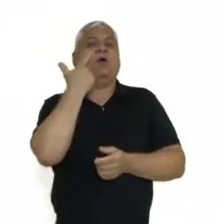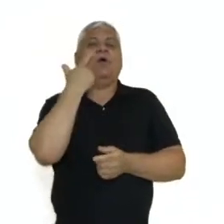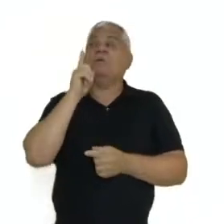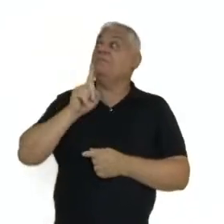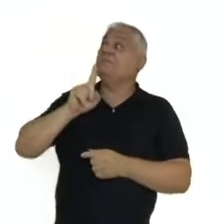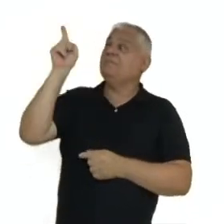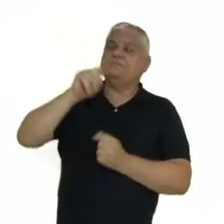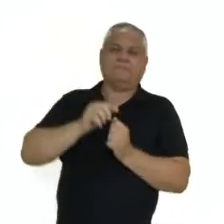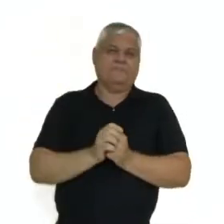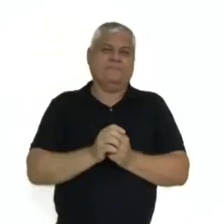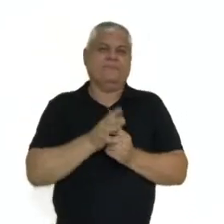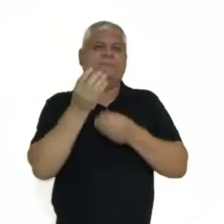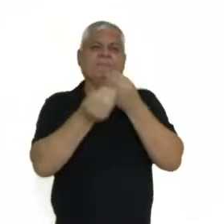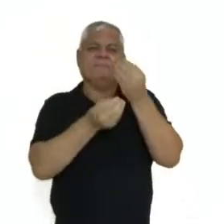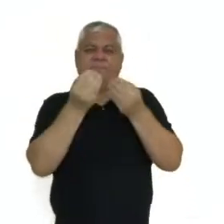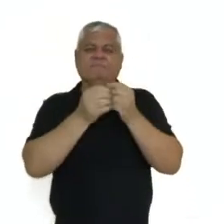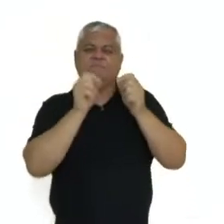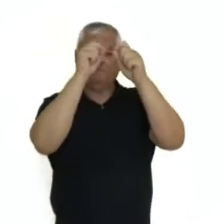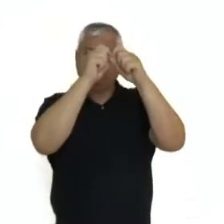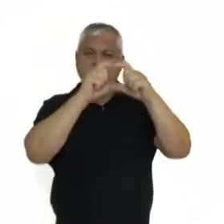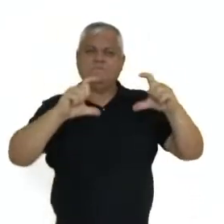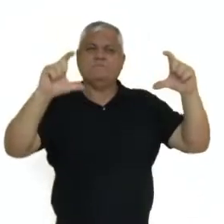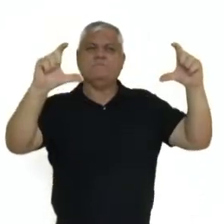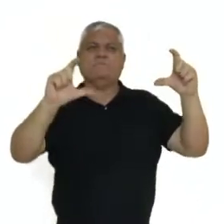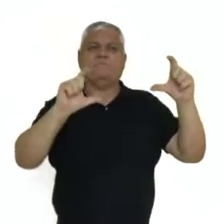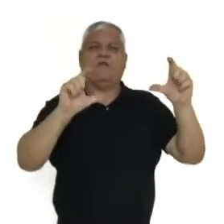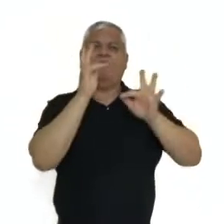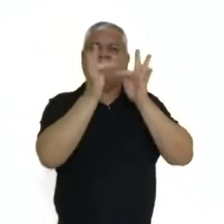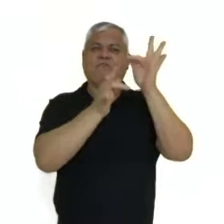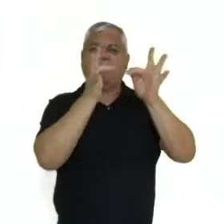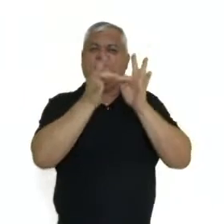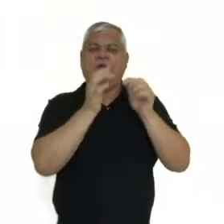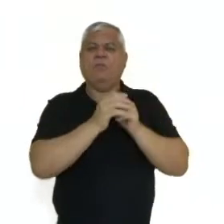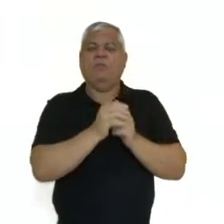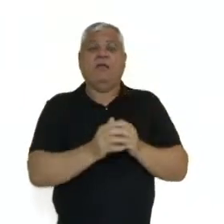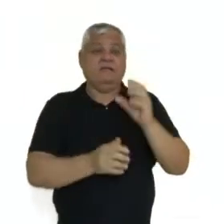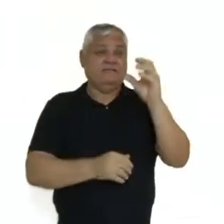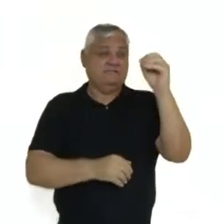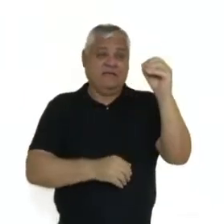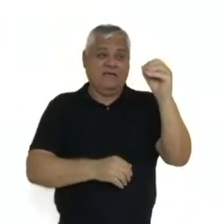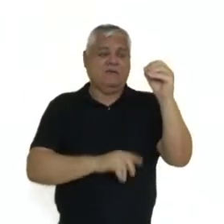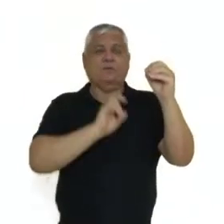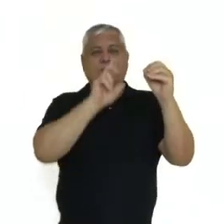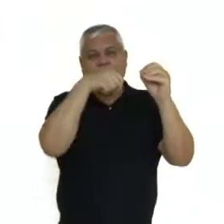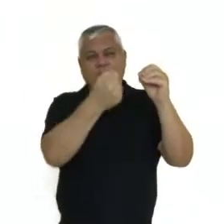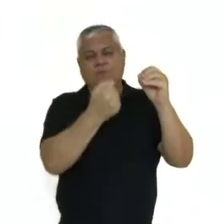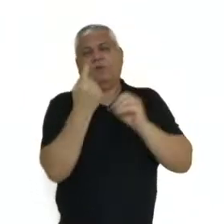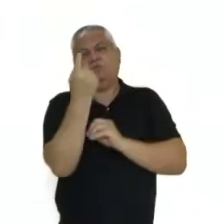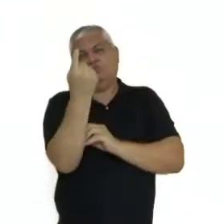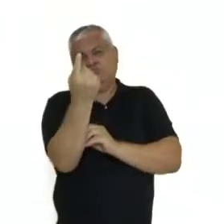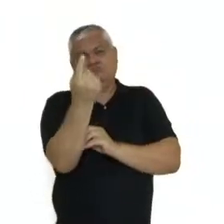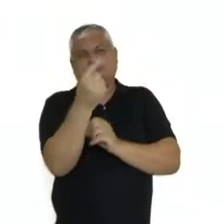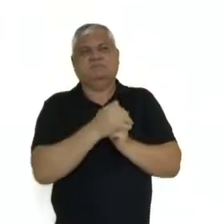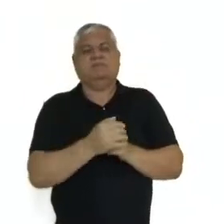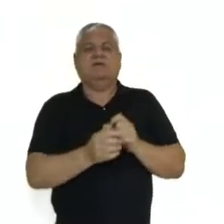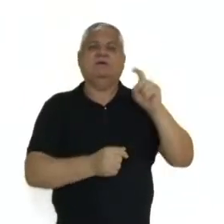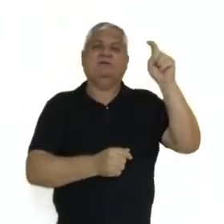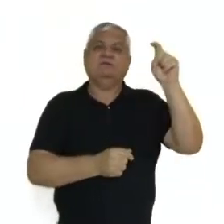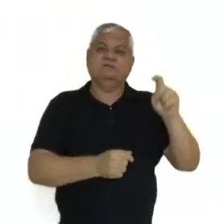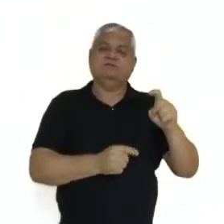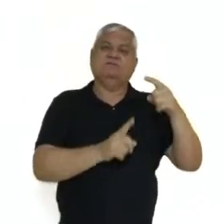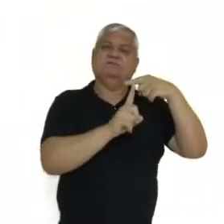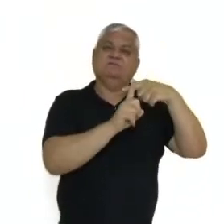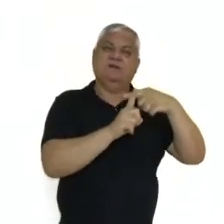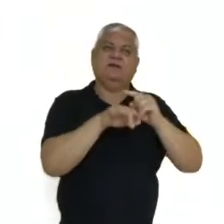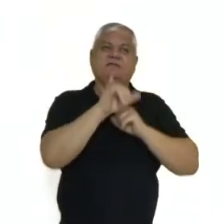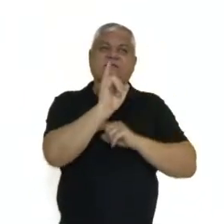ser com a expansão dos binóculos então qualquer número que eu elevo a zero que são as regrinhas lá da potenciação que a gente